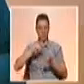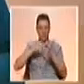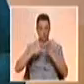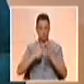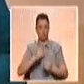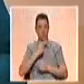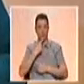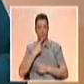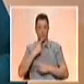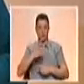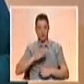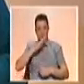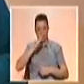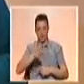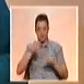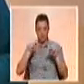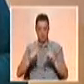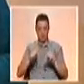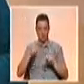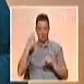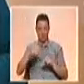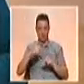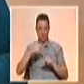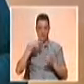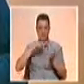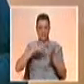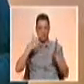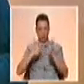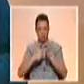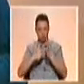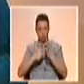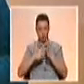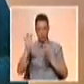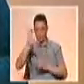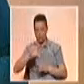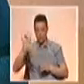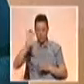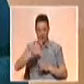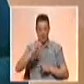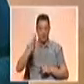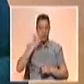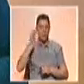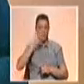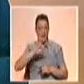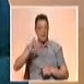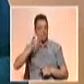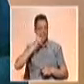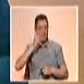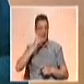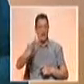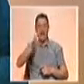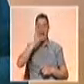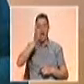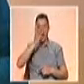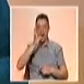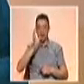tecnologia e realmente o que eu queria realçar aqui é o uso de ecotecnologias, de uma forma mais ecológica, tentar preservar a água